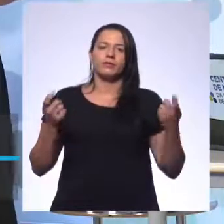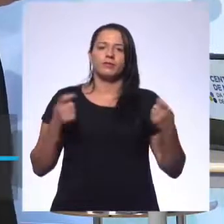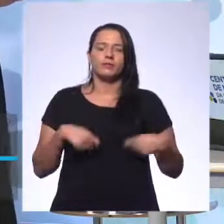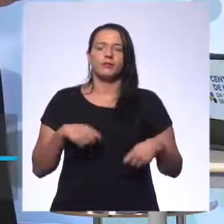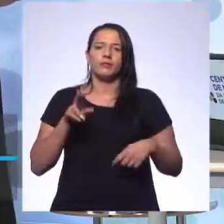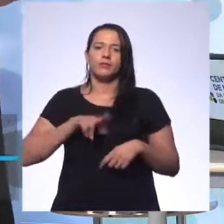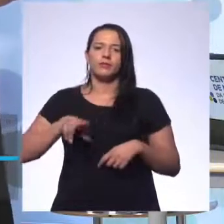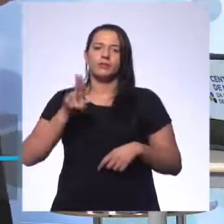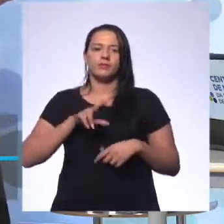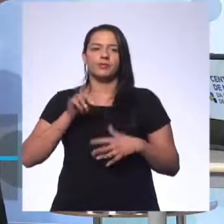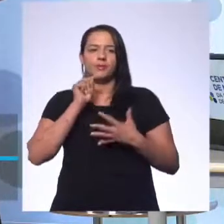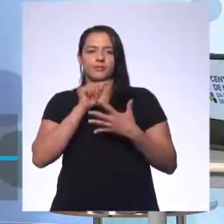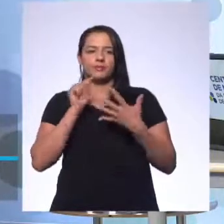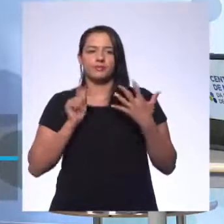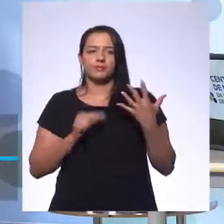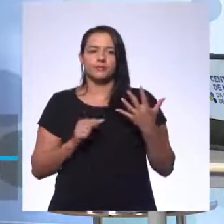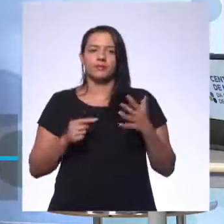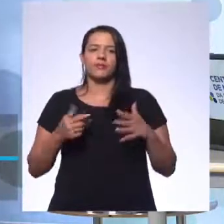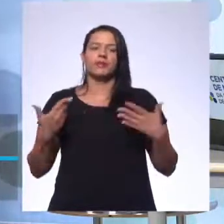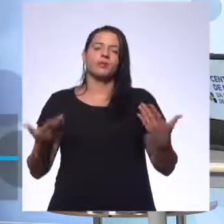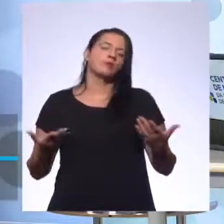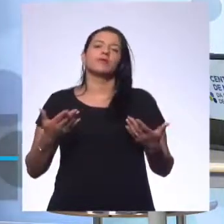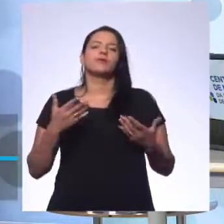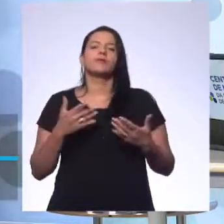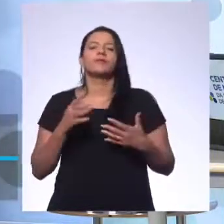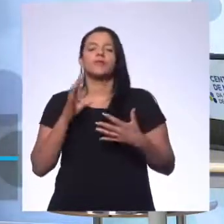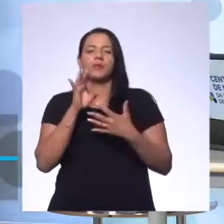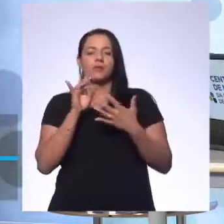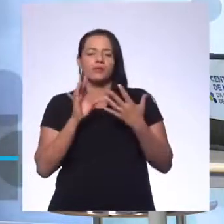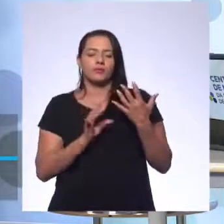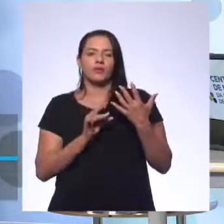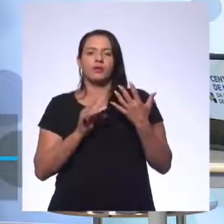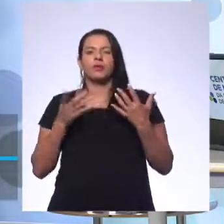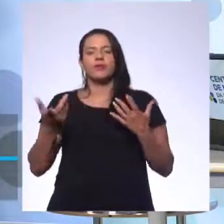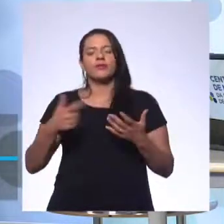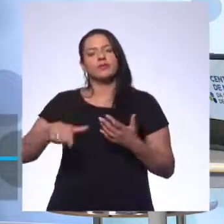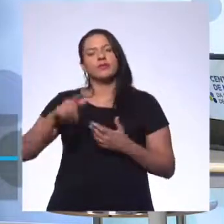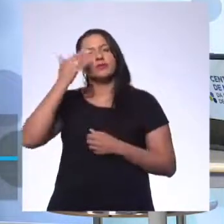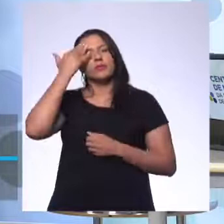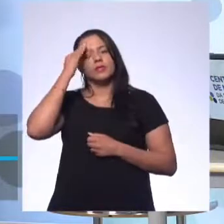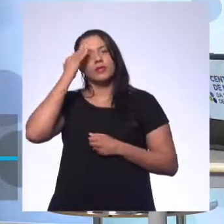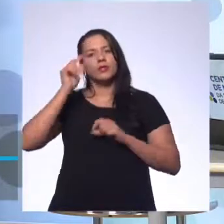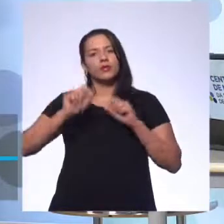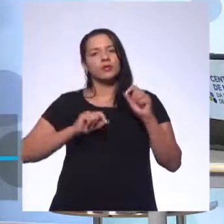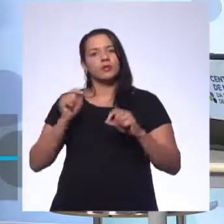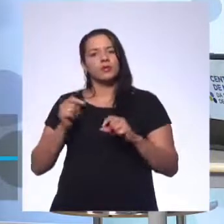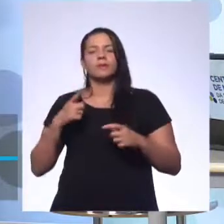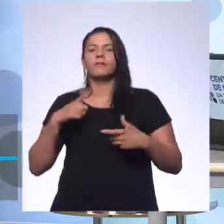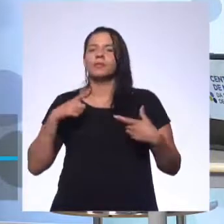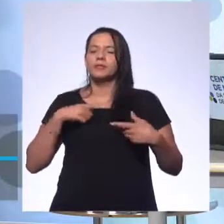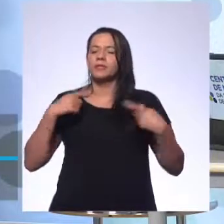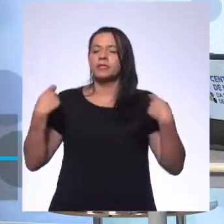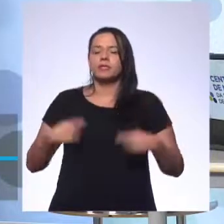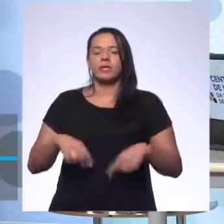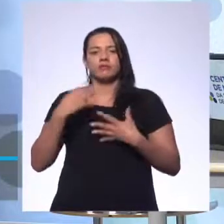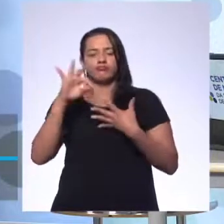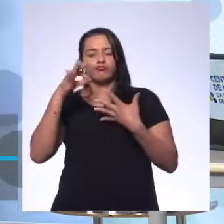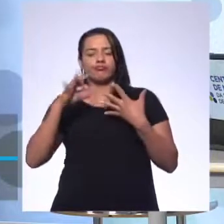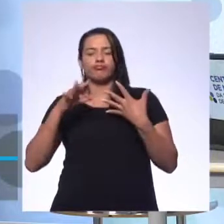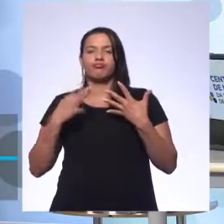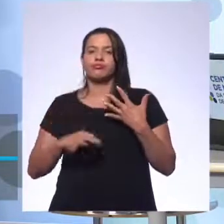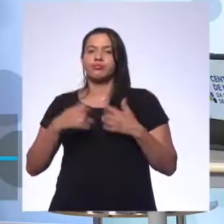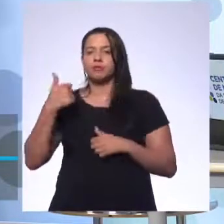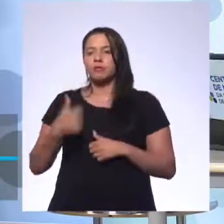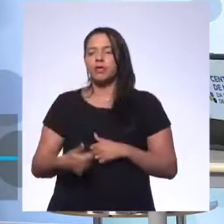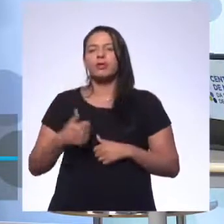aí esses critérios, tá? Então, quando a gente fala de critério, é importante a gente entender e ter esses critérios definidos para a gente não